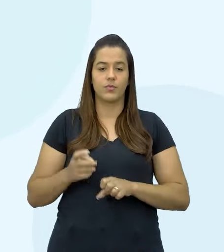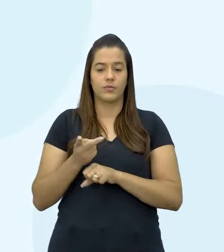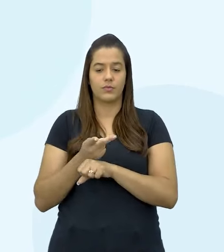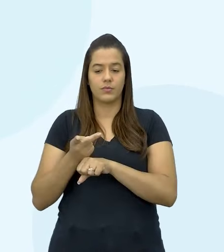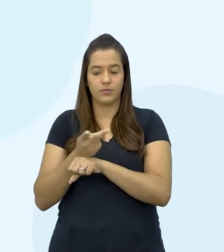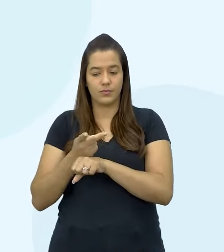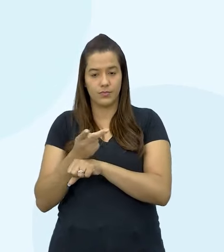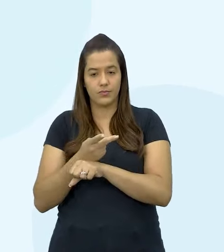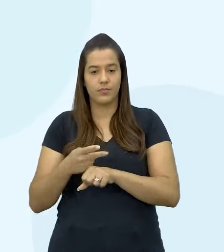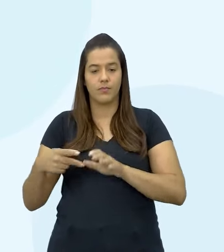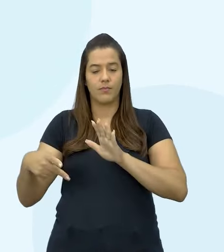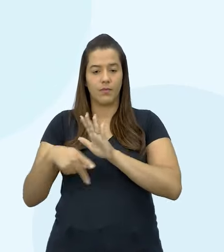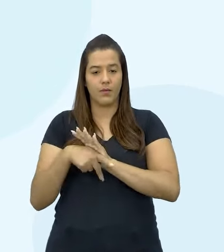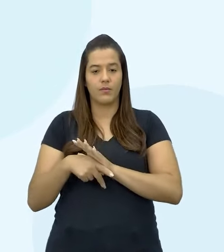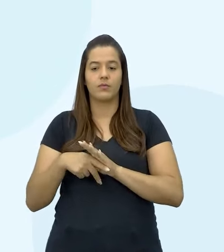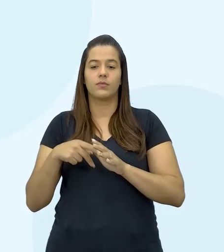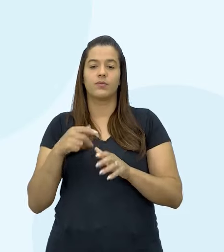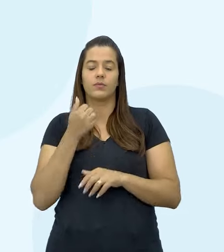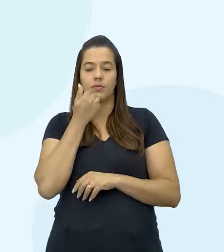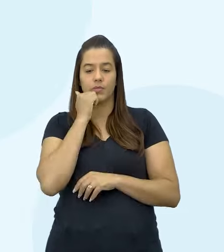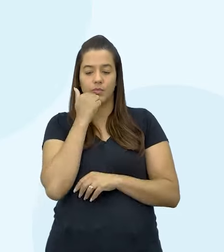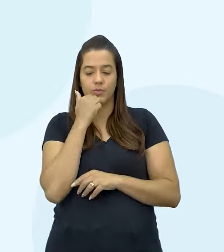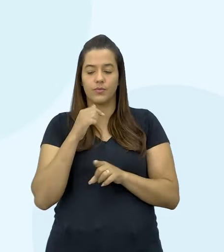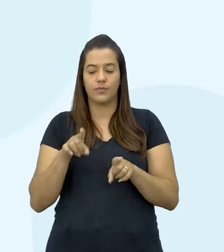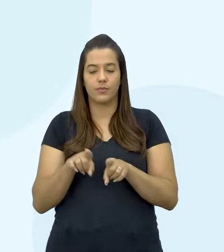investigação científica e processos